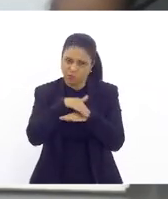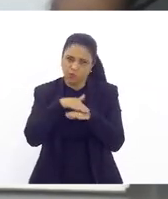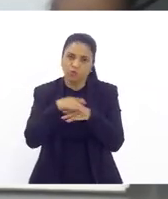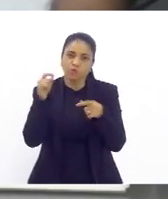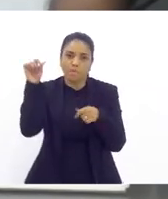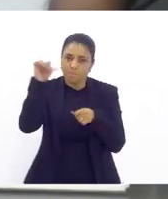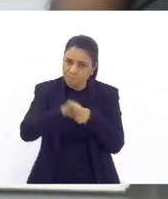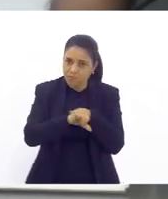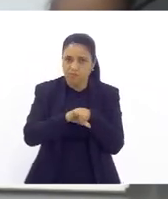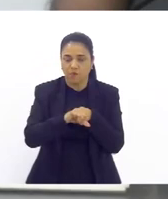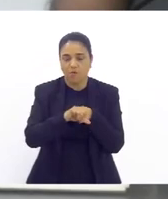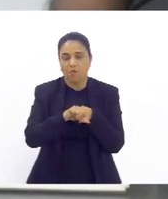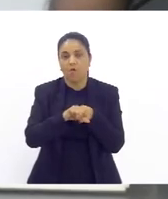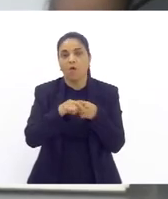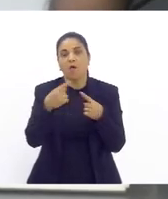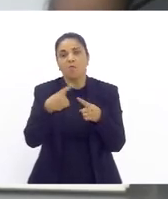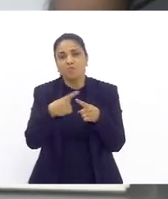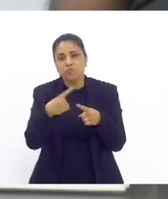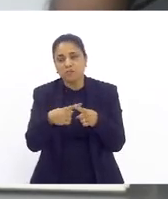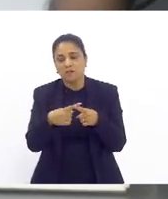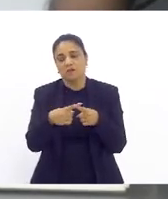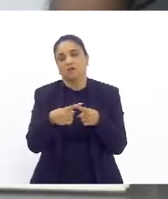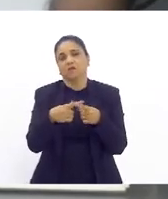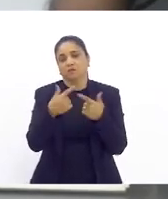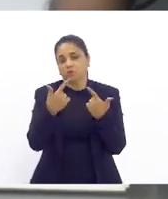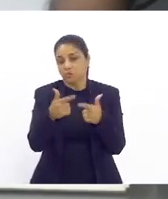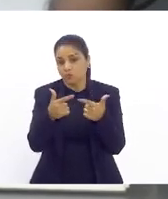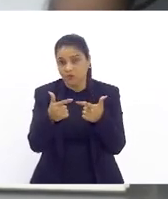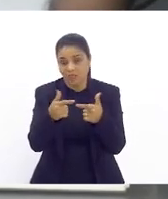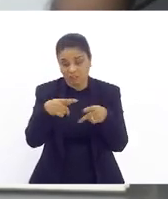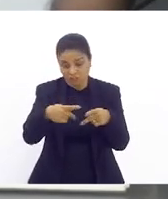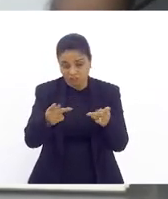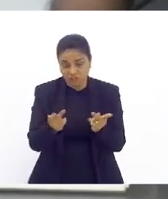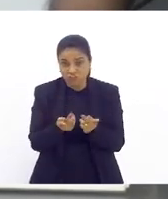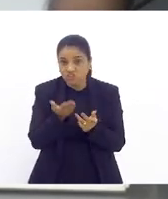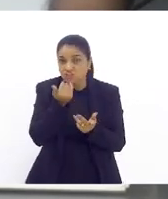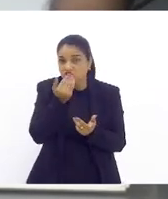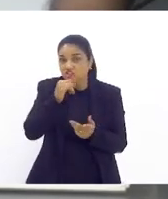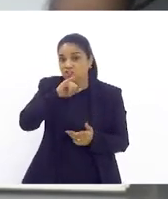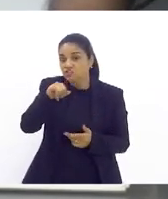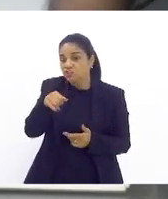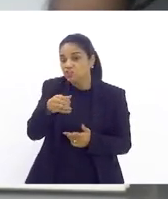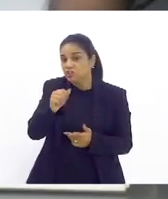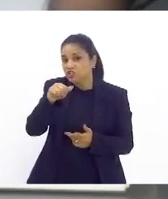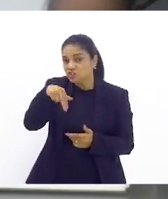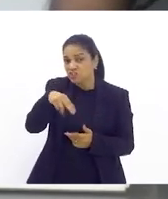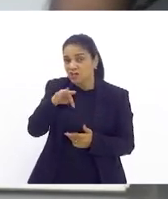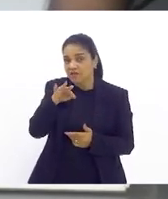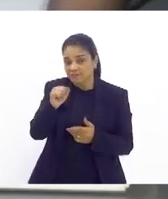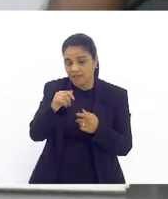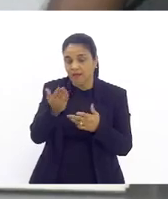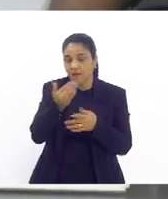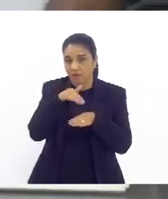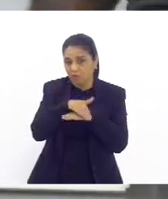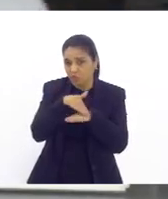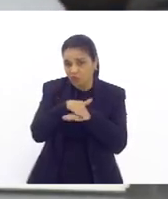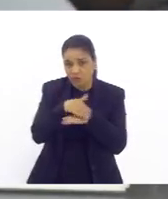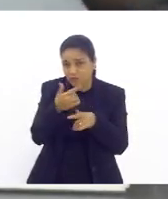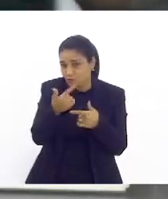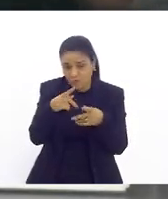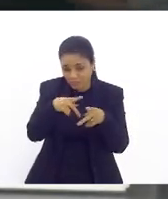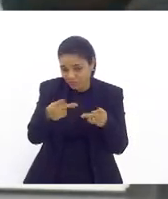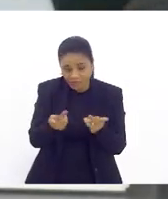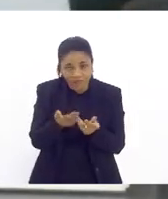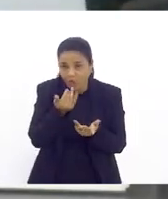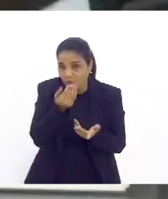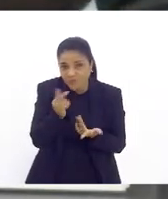função disso tudo tá de não ter janta eles vende trabalho então é uma condição ruim e